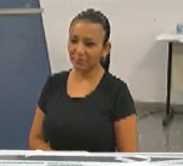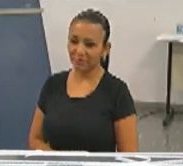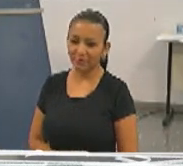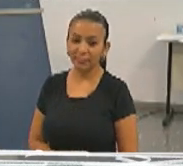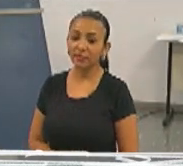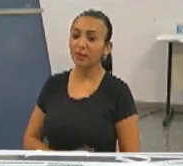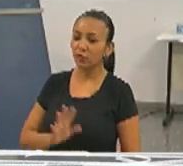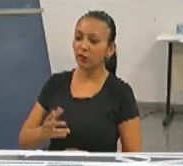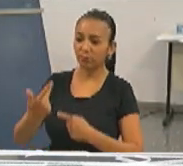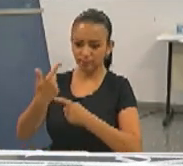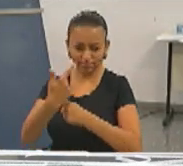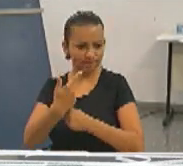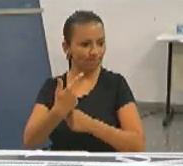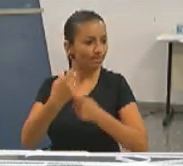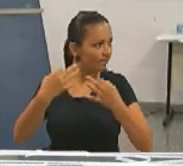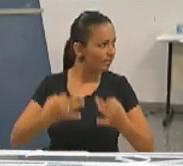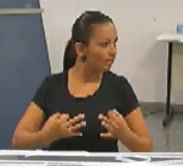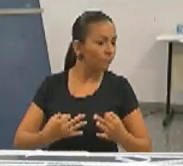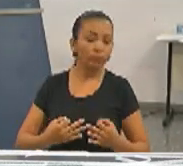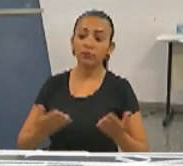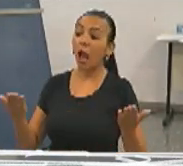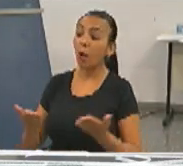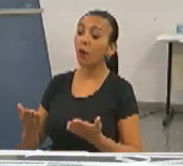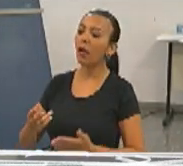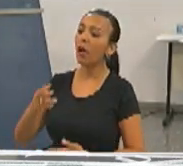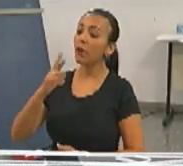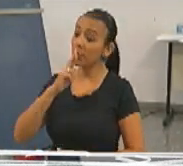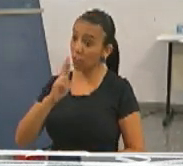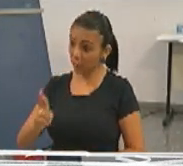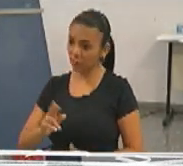as câmeras, eu peço então que se manifeste 2 minutos.